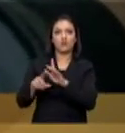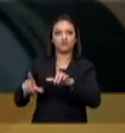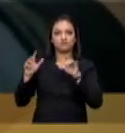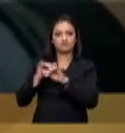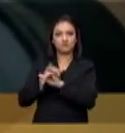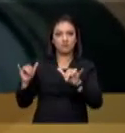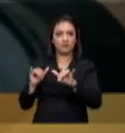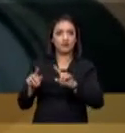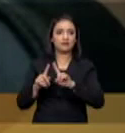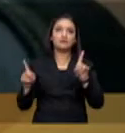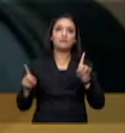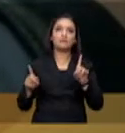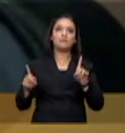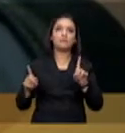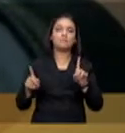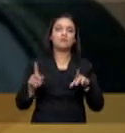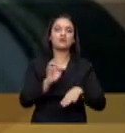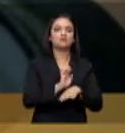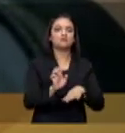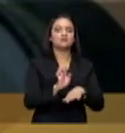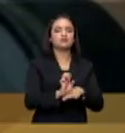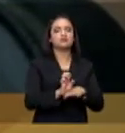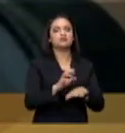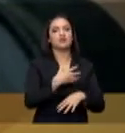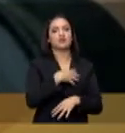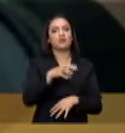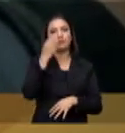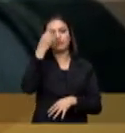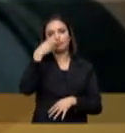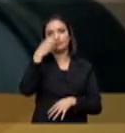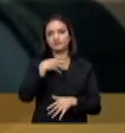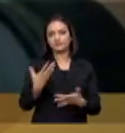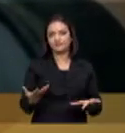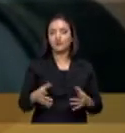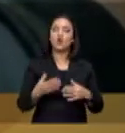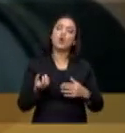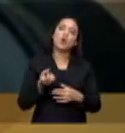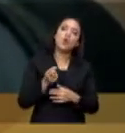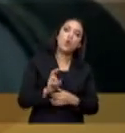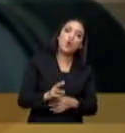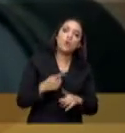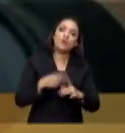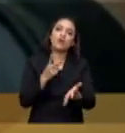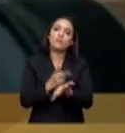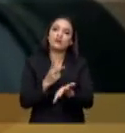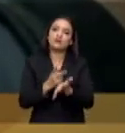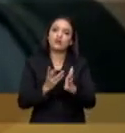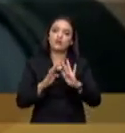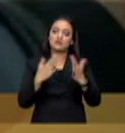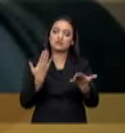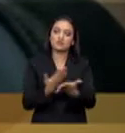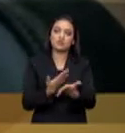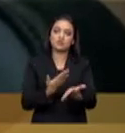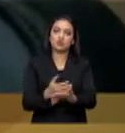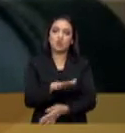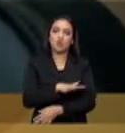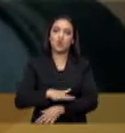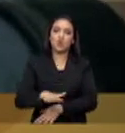a proibição de propaganda comercial nos estabelecimentos de educação